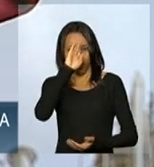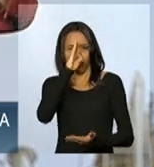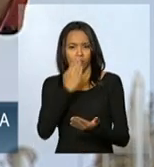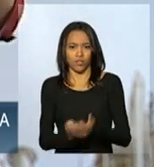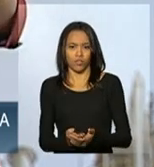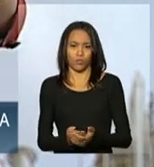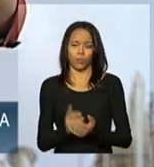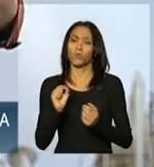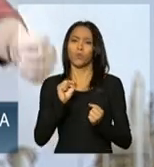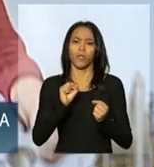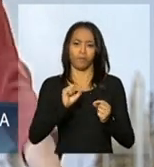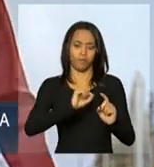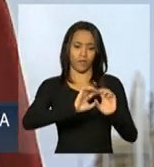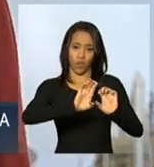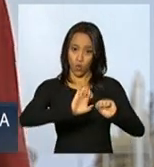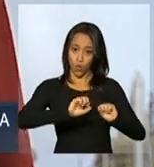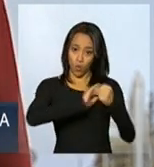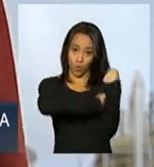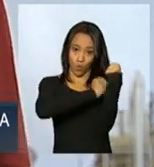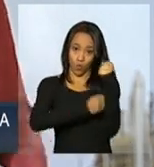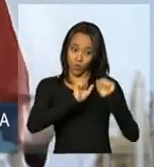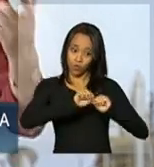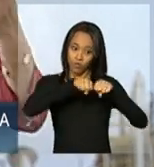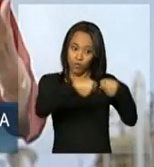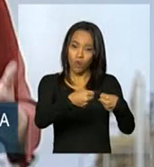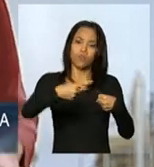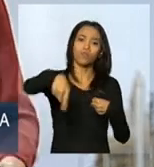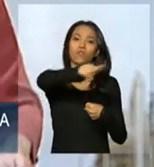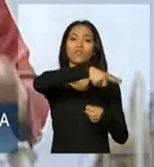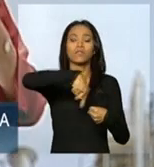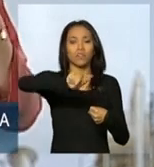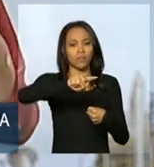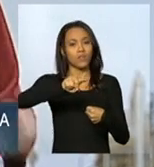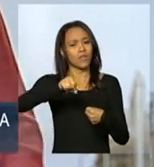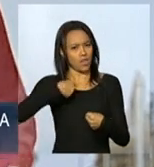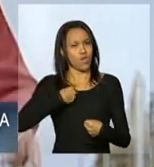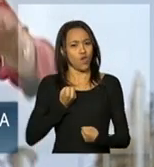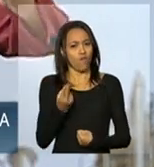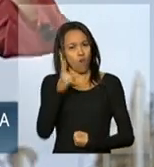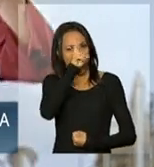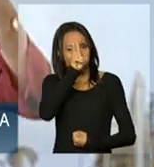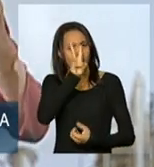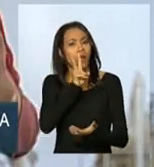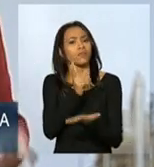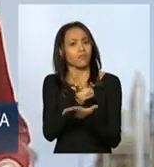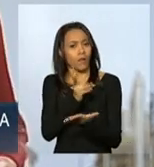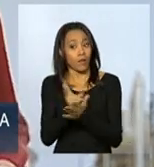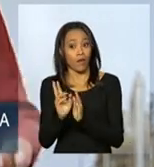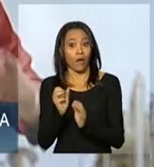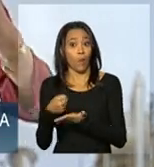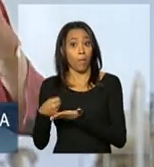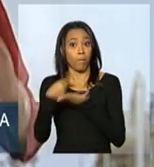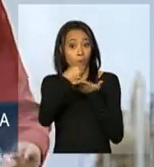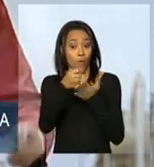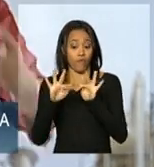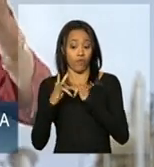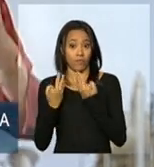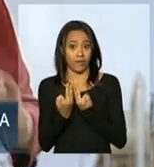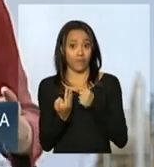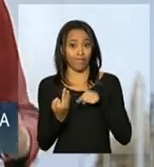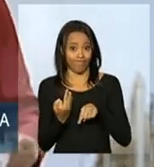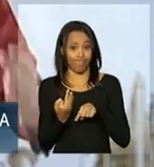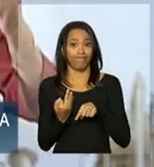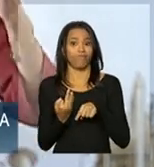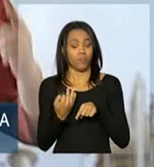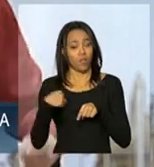do esforço de vocês, e vou lembrar sempre do apoio das famílias, a gente